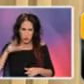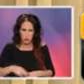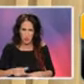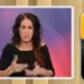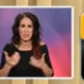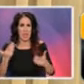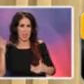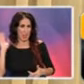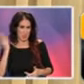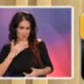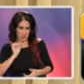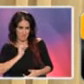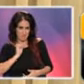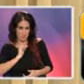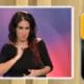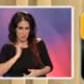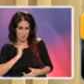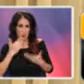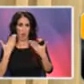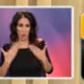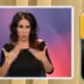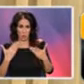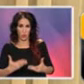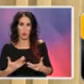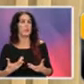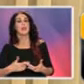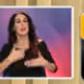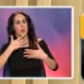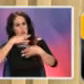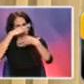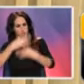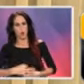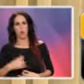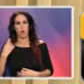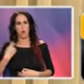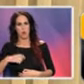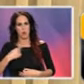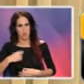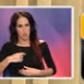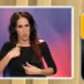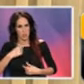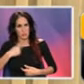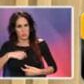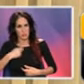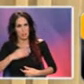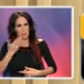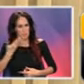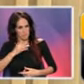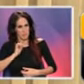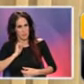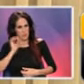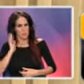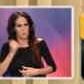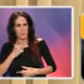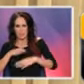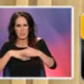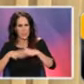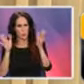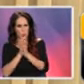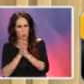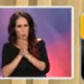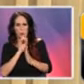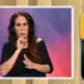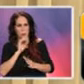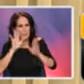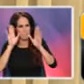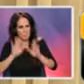meu dever, no âmbito das minhas competências constitucionais, tudo fazer para